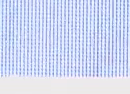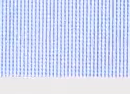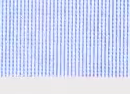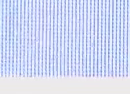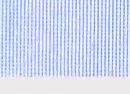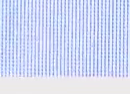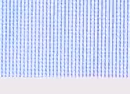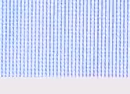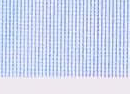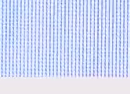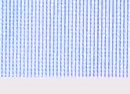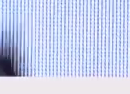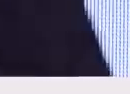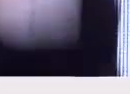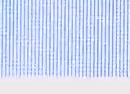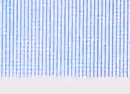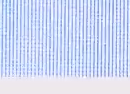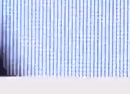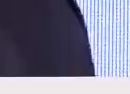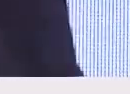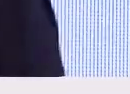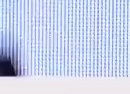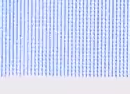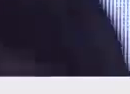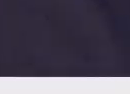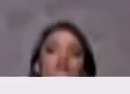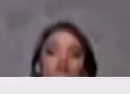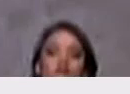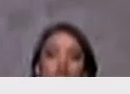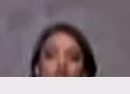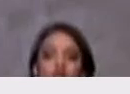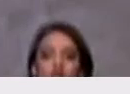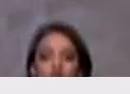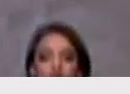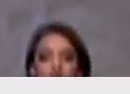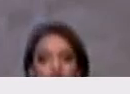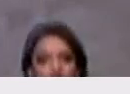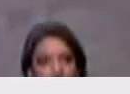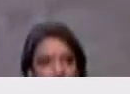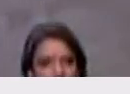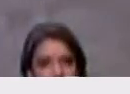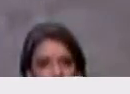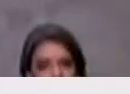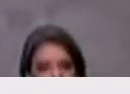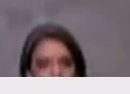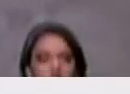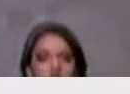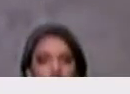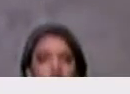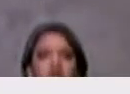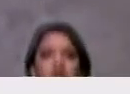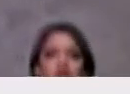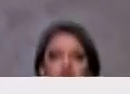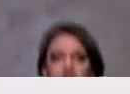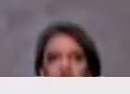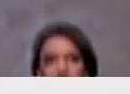é como o segredo trouxe aqui no início do programa poderia recorrer a Segunda instância STJ e até eventualmente ao próprio supremas